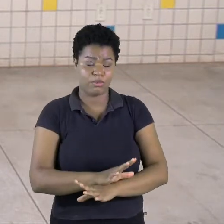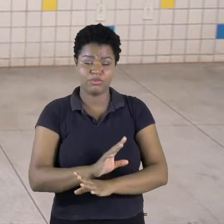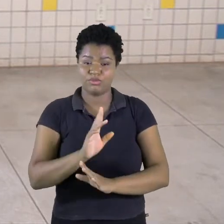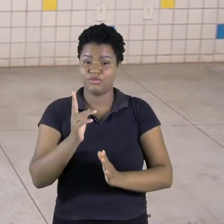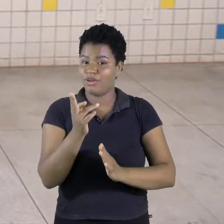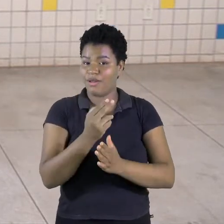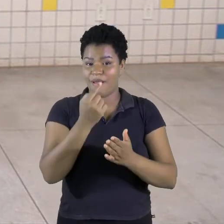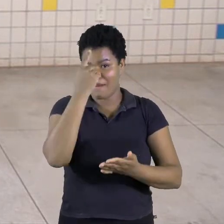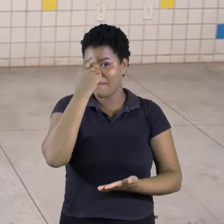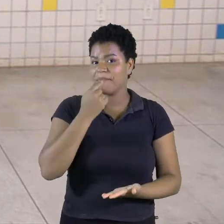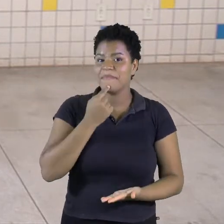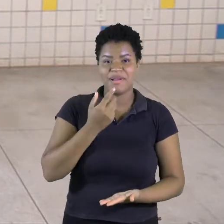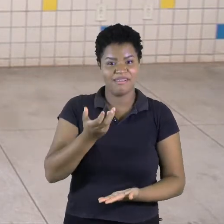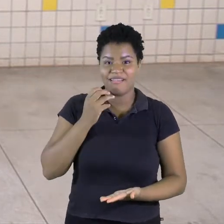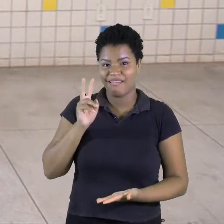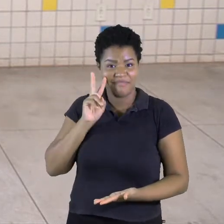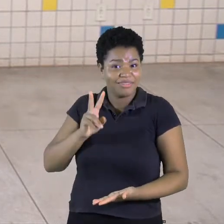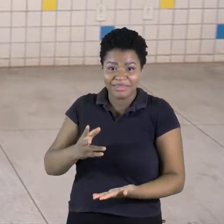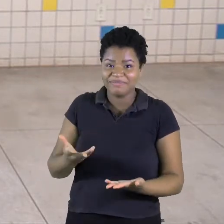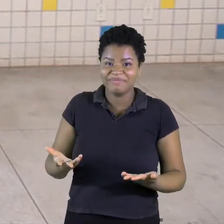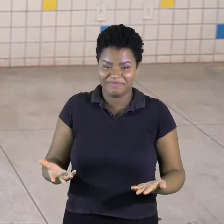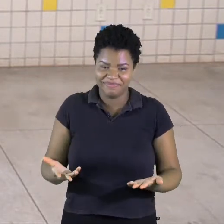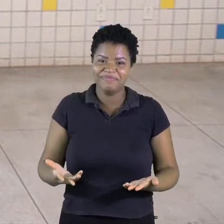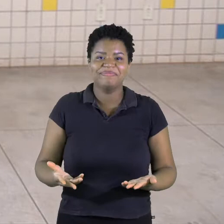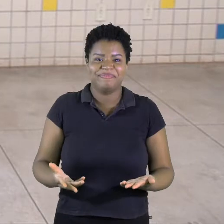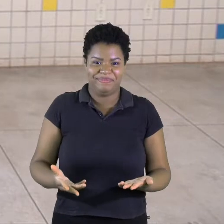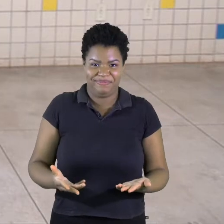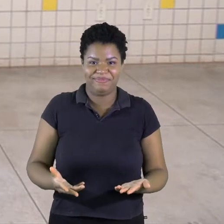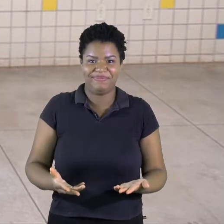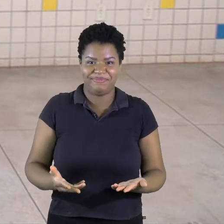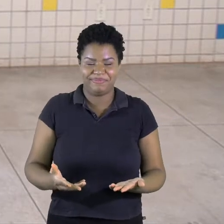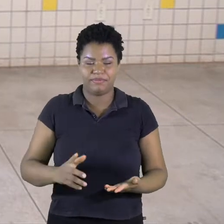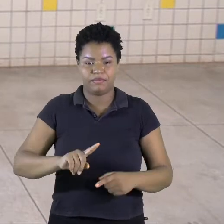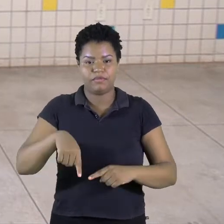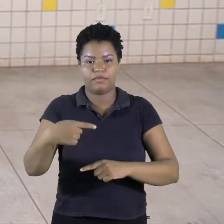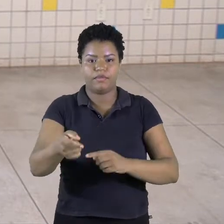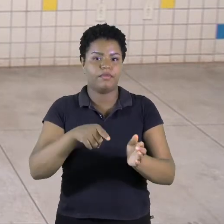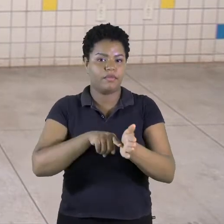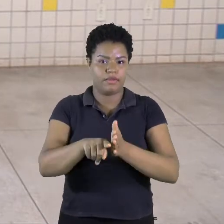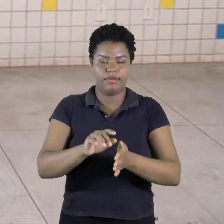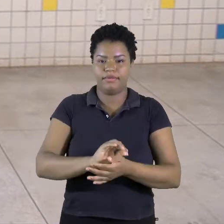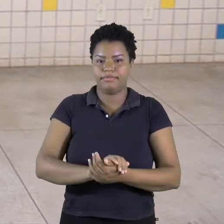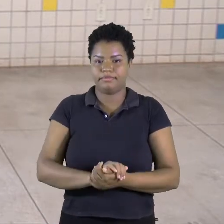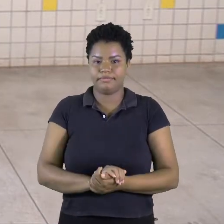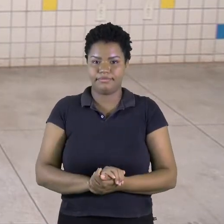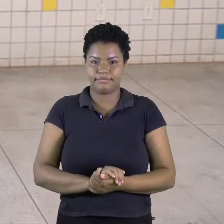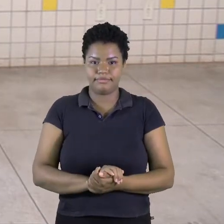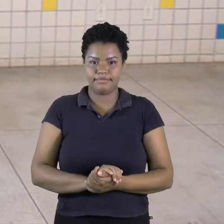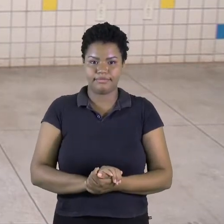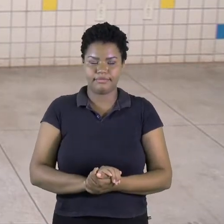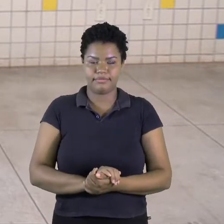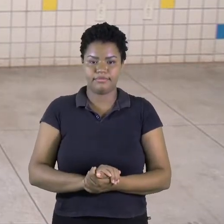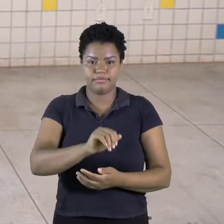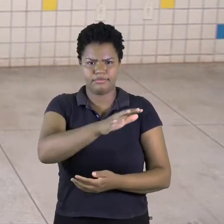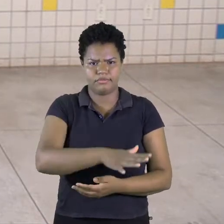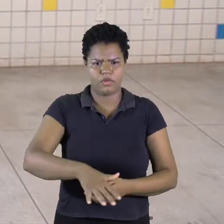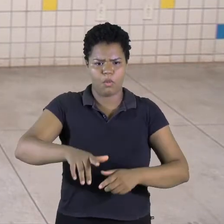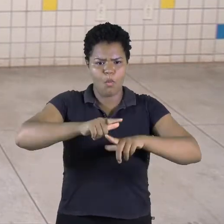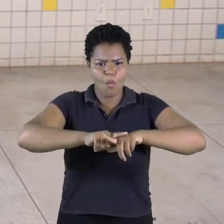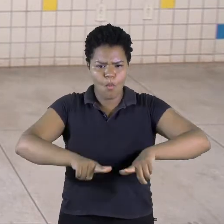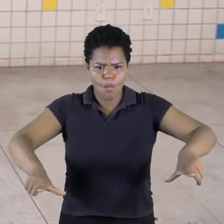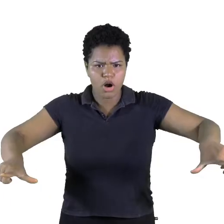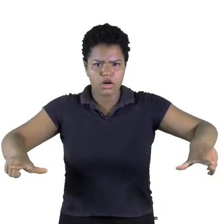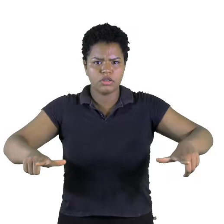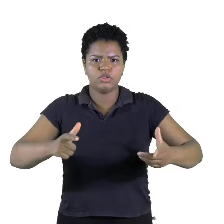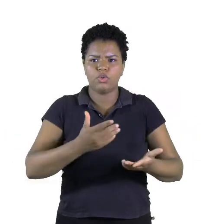que ela quer olhar. Olha essa outra pergunta. Nesse espaço vazio que está no início de